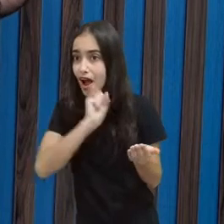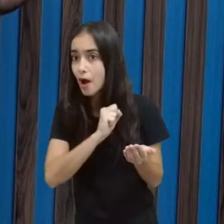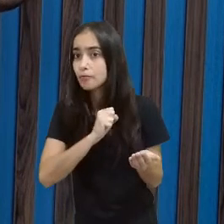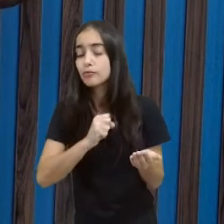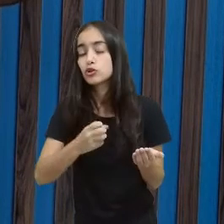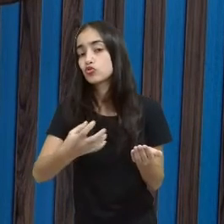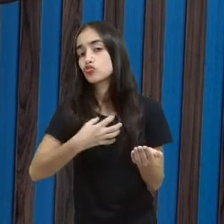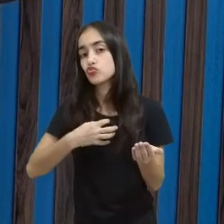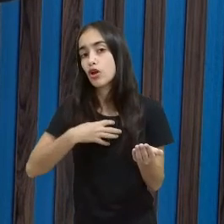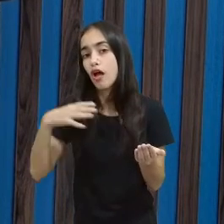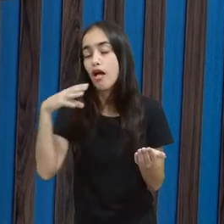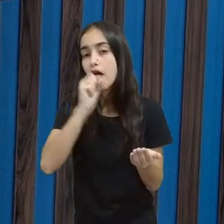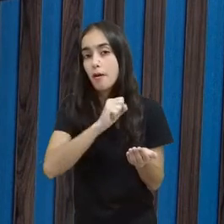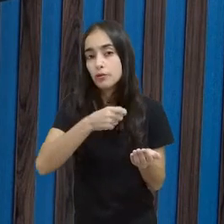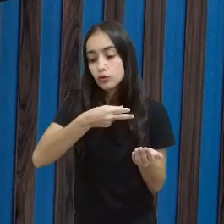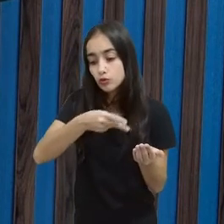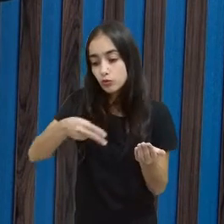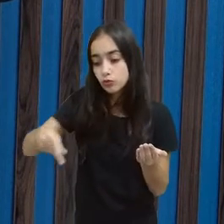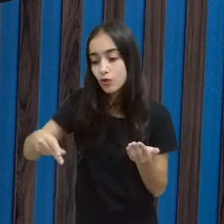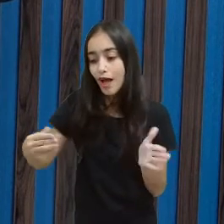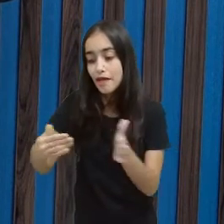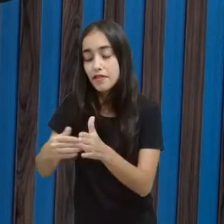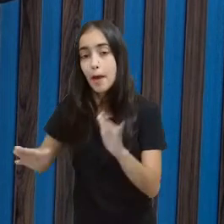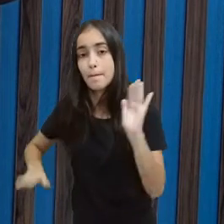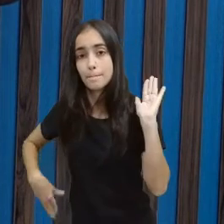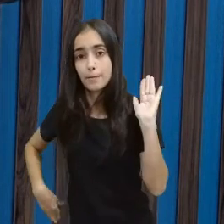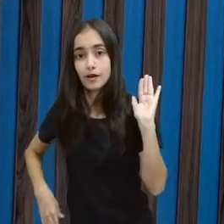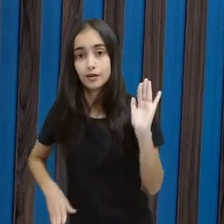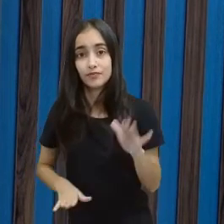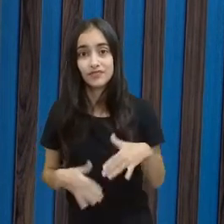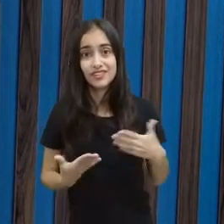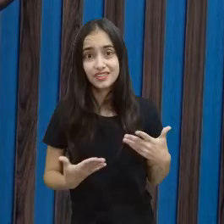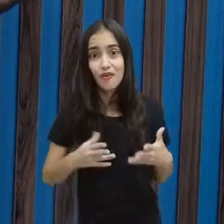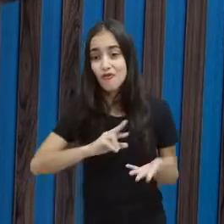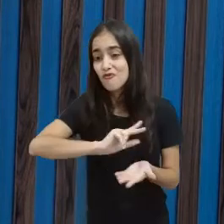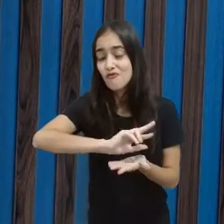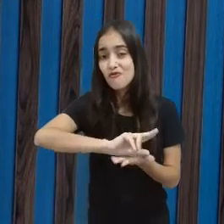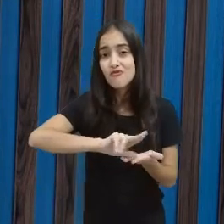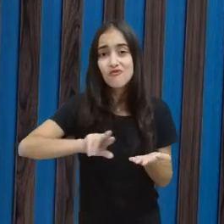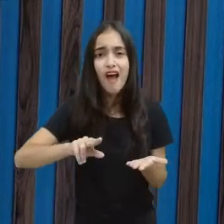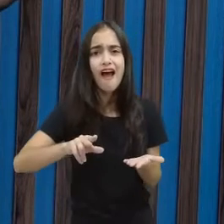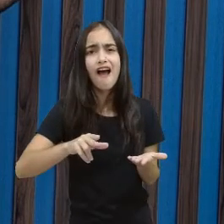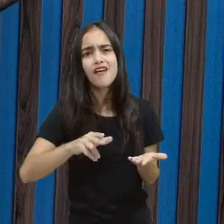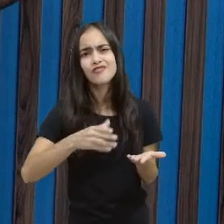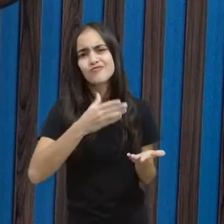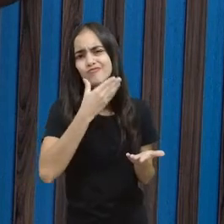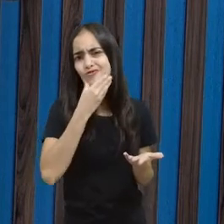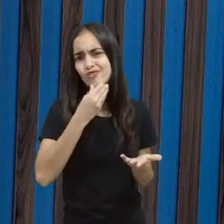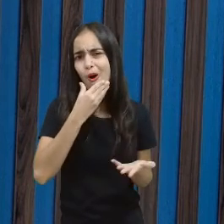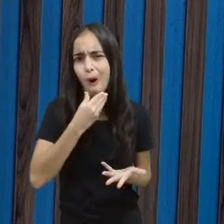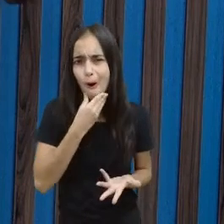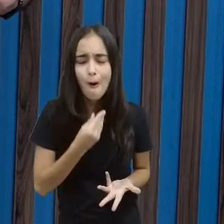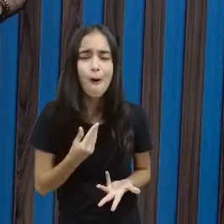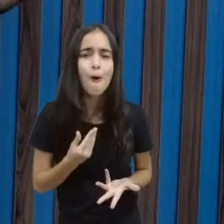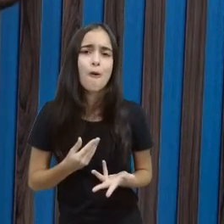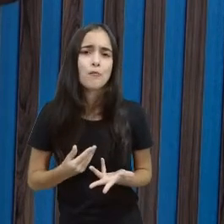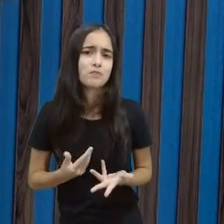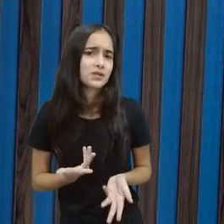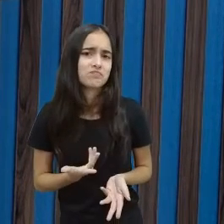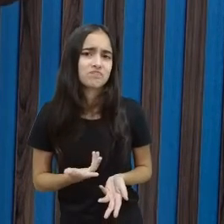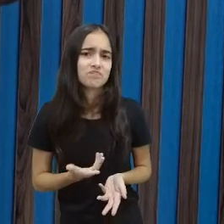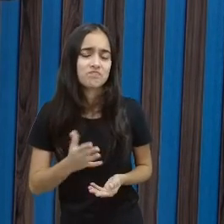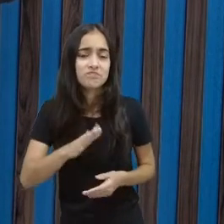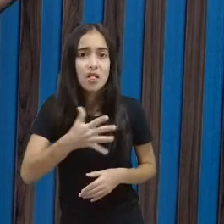desembarque, né? E ali, né, vários desses soldados, né, desses 160